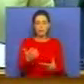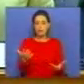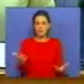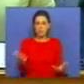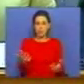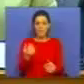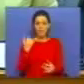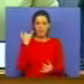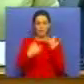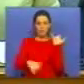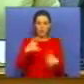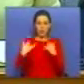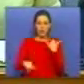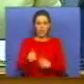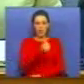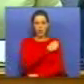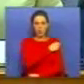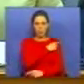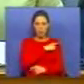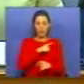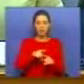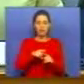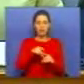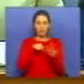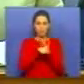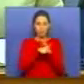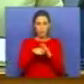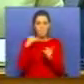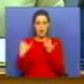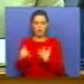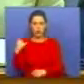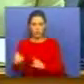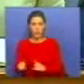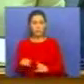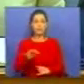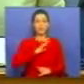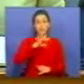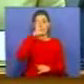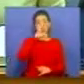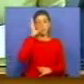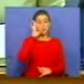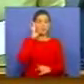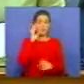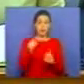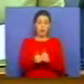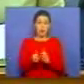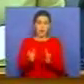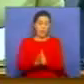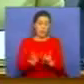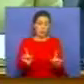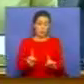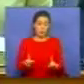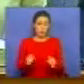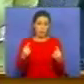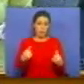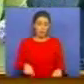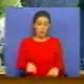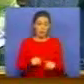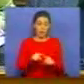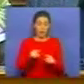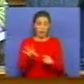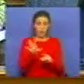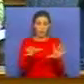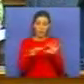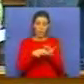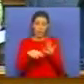sejam a violência doméstica e os maus-tratos, porque, como o Sr. Ministro sabe, nem todos têm esta moldura